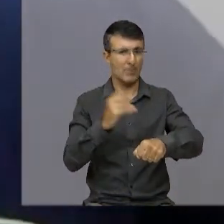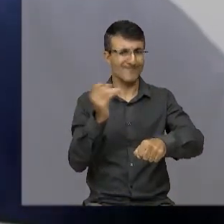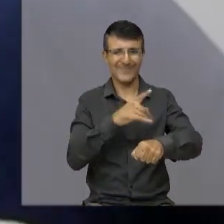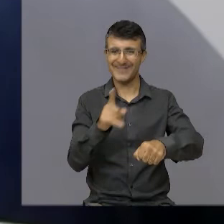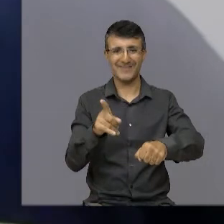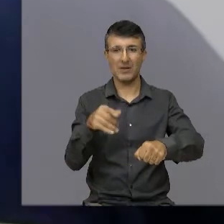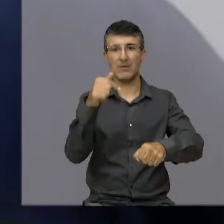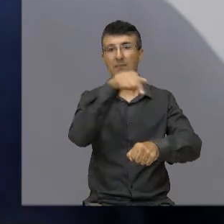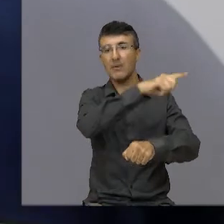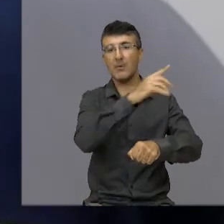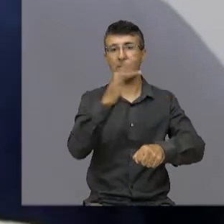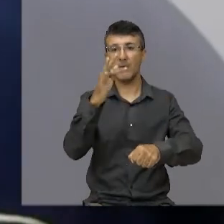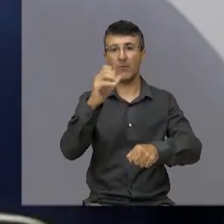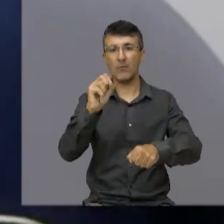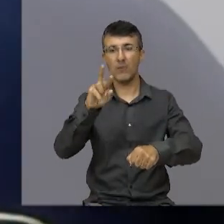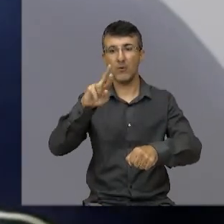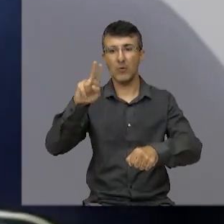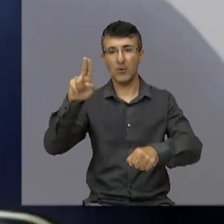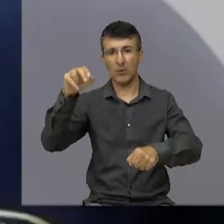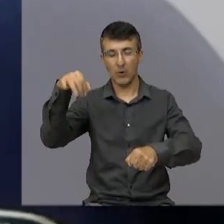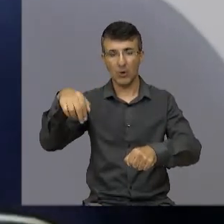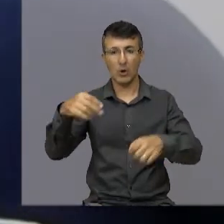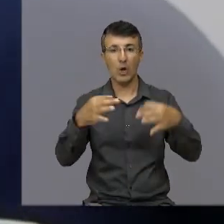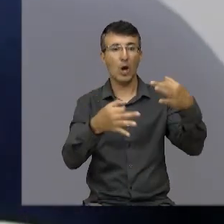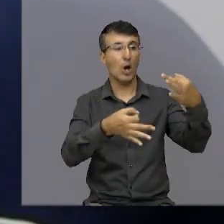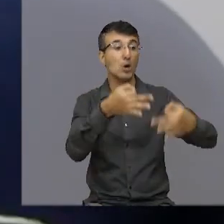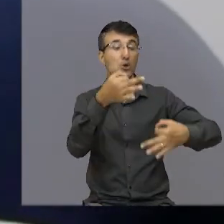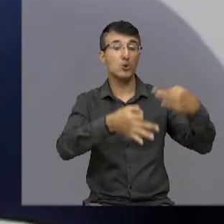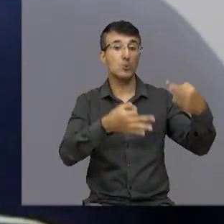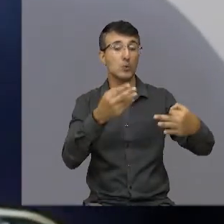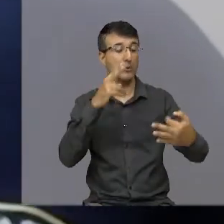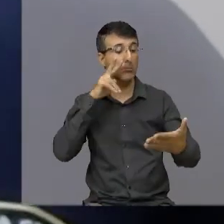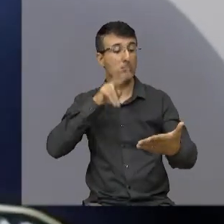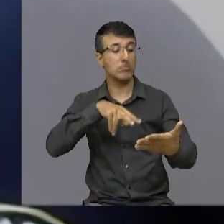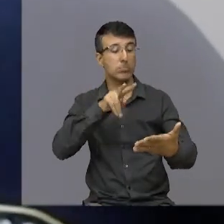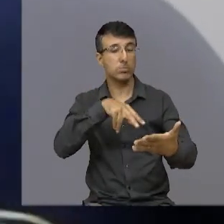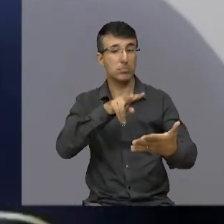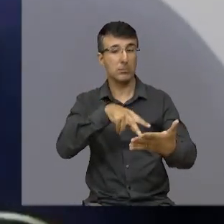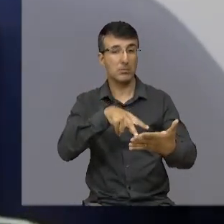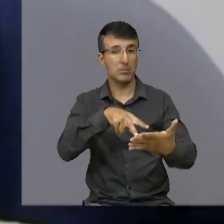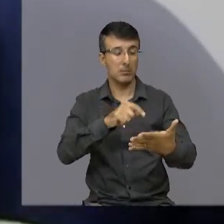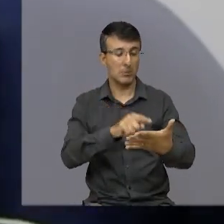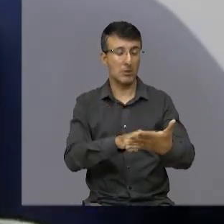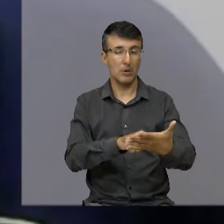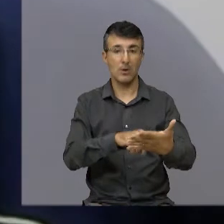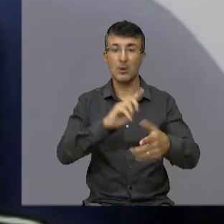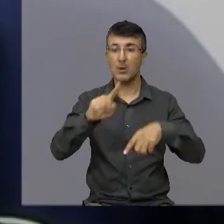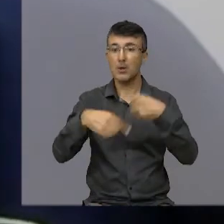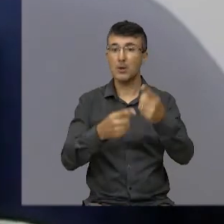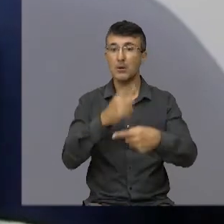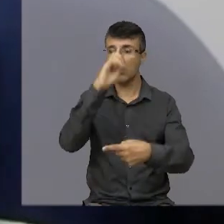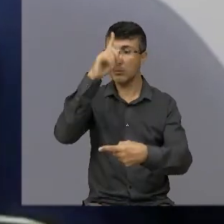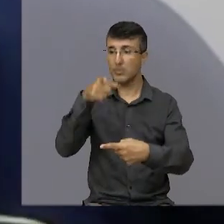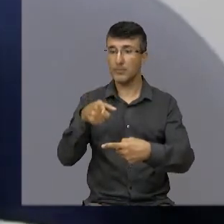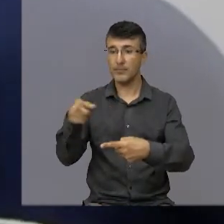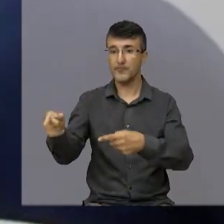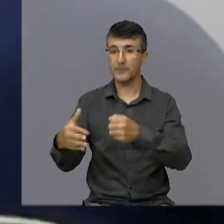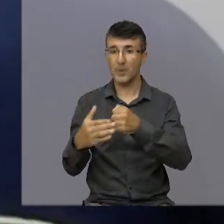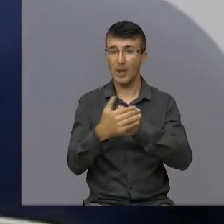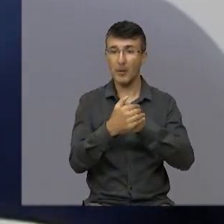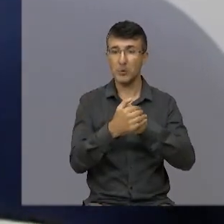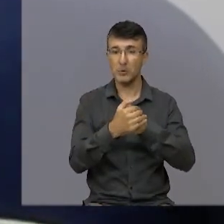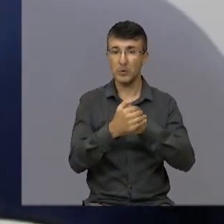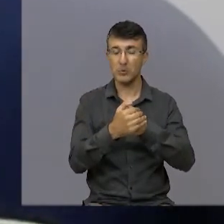fórum para apreciação da juíza. Então, não é uma coisa que ela já sai ali. E outra coisa que elas não conseguem entender, que a